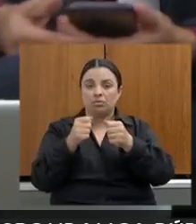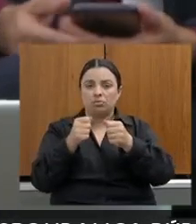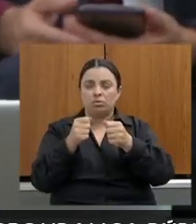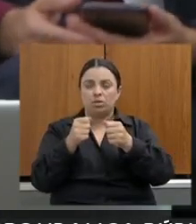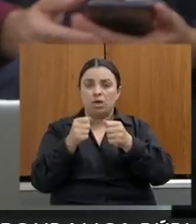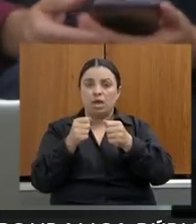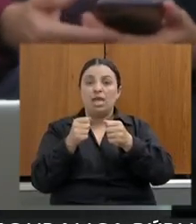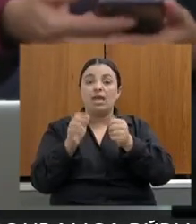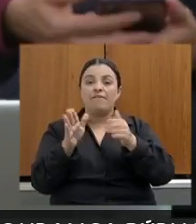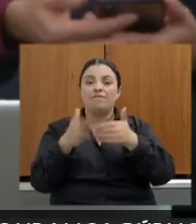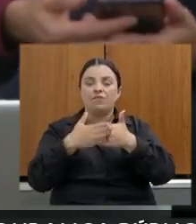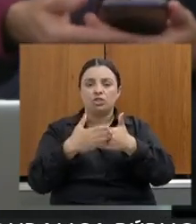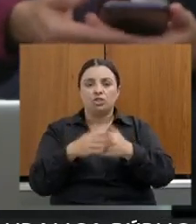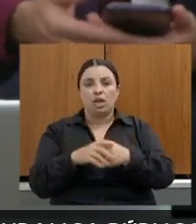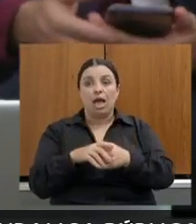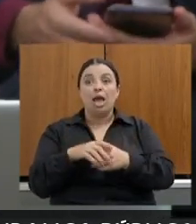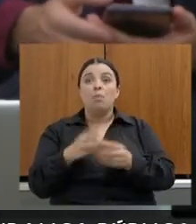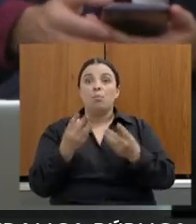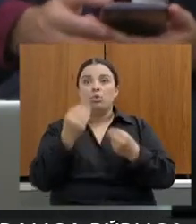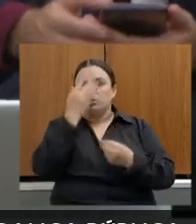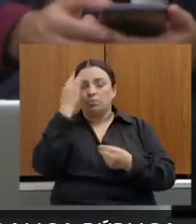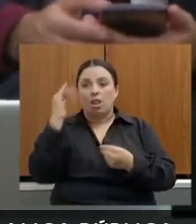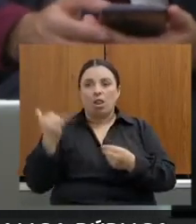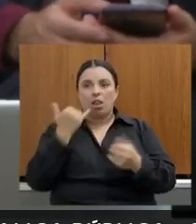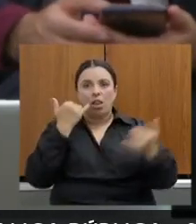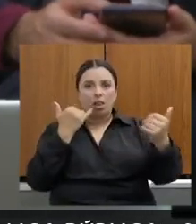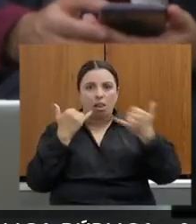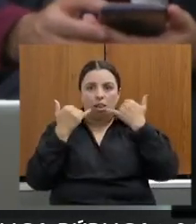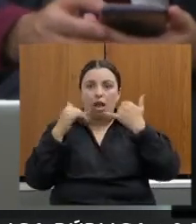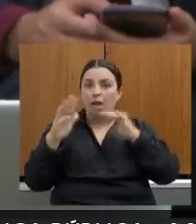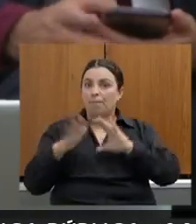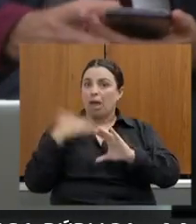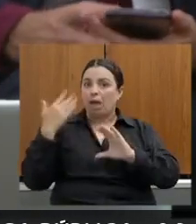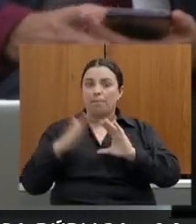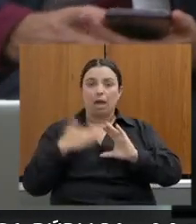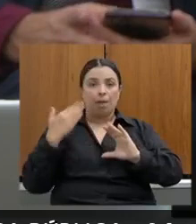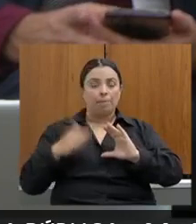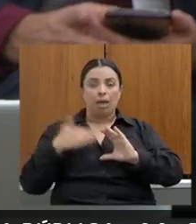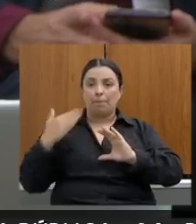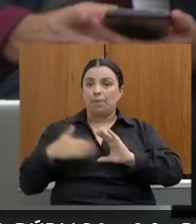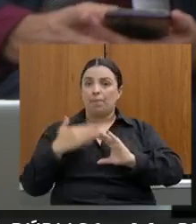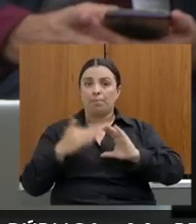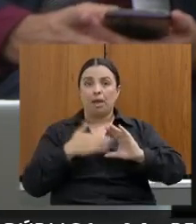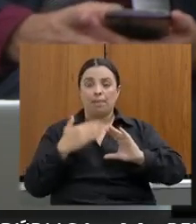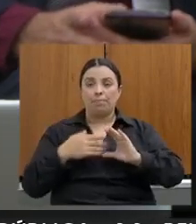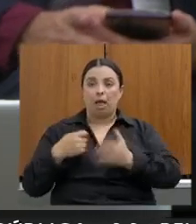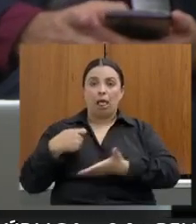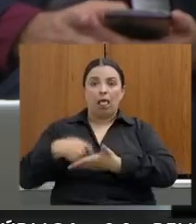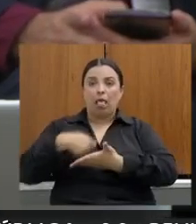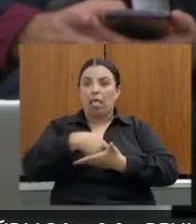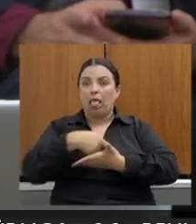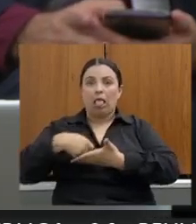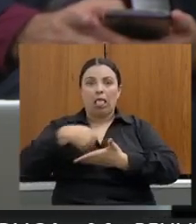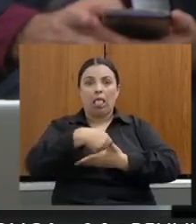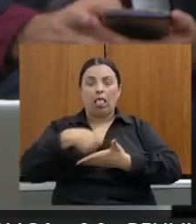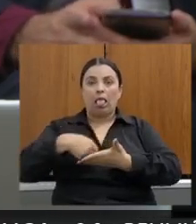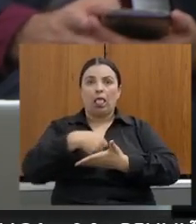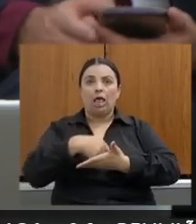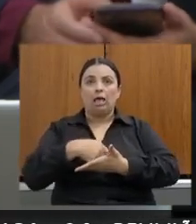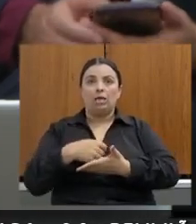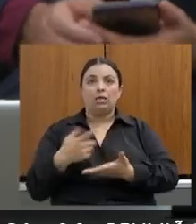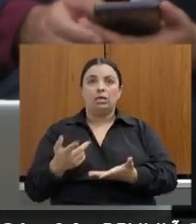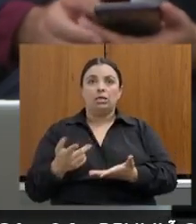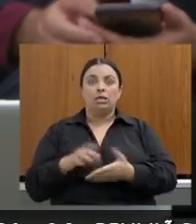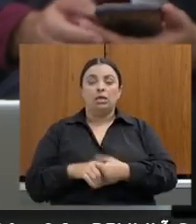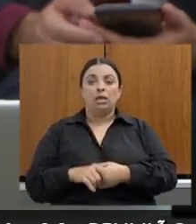e uma delas uma provocação e o seu sabe do próprio Doutor André pele provocação oficial cabeça só não